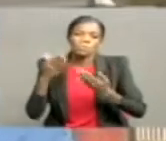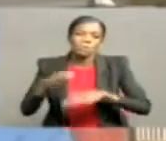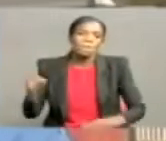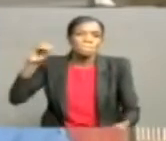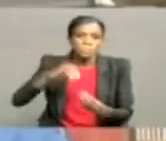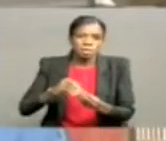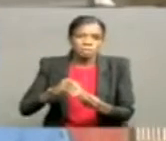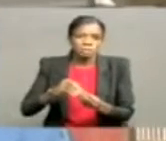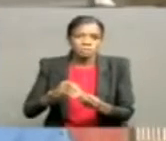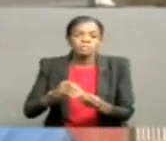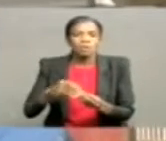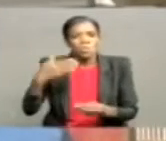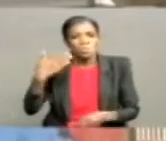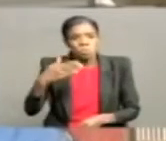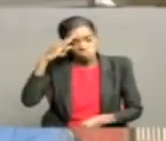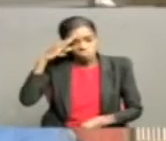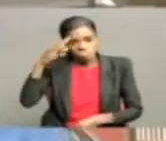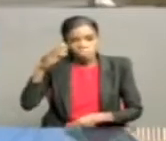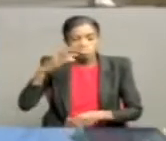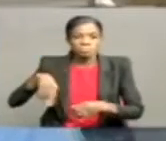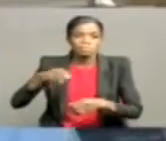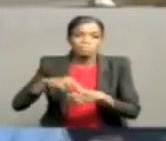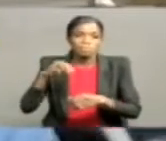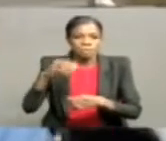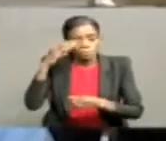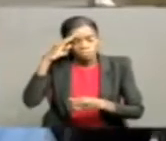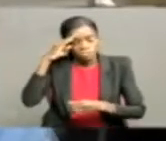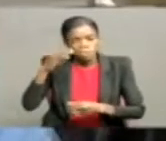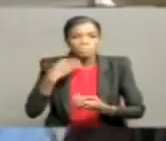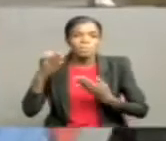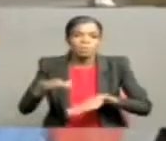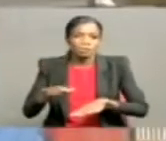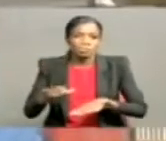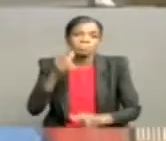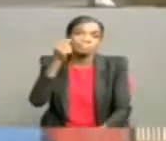um efetivo da polícia. Isto em serviço, enquanto